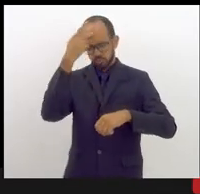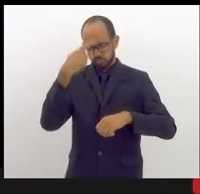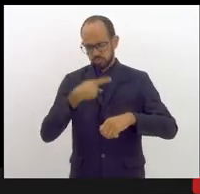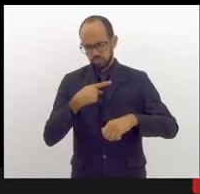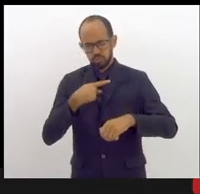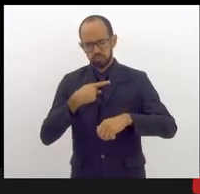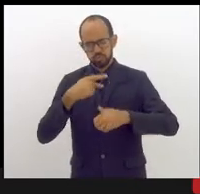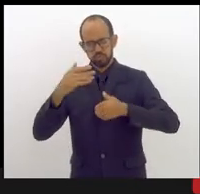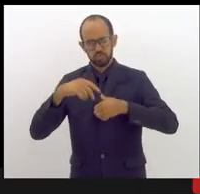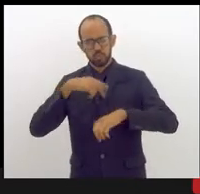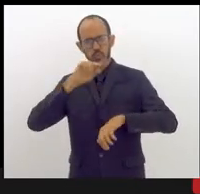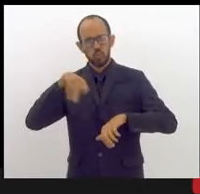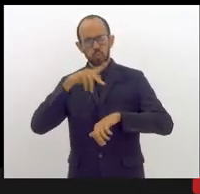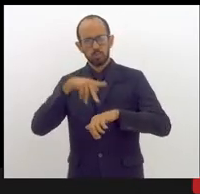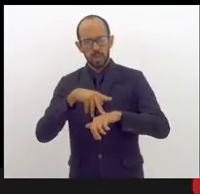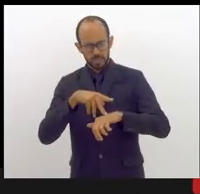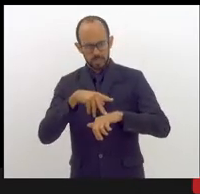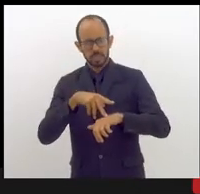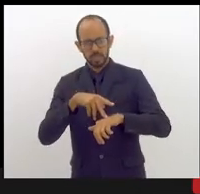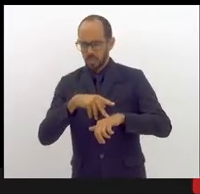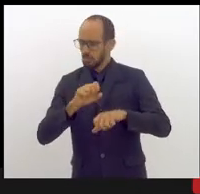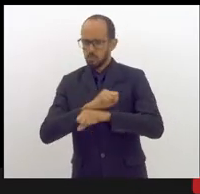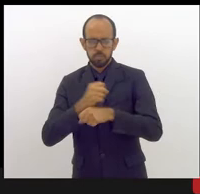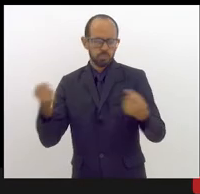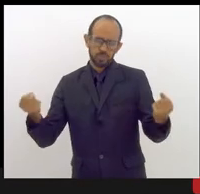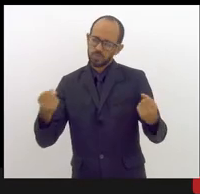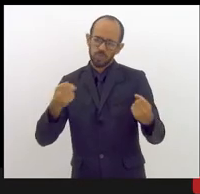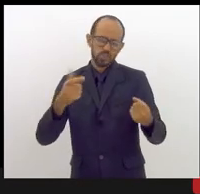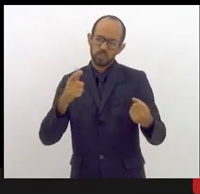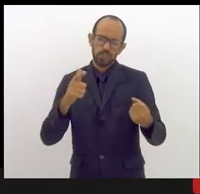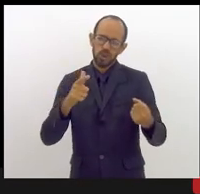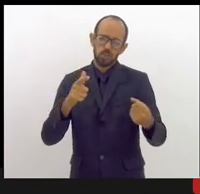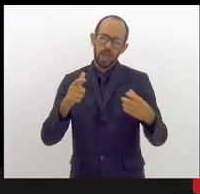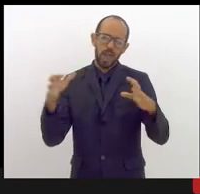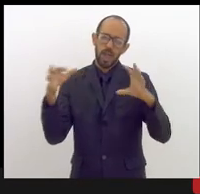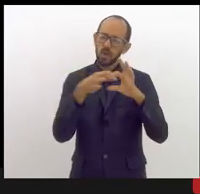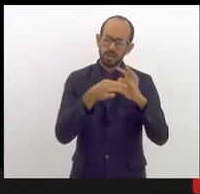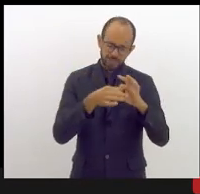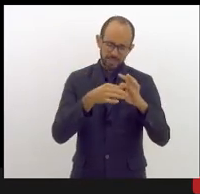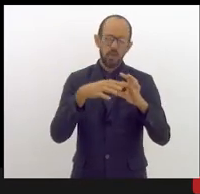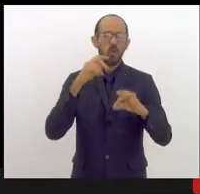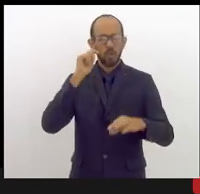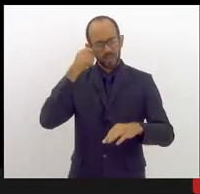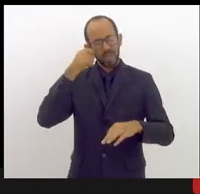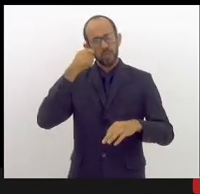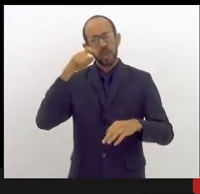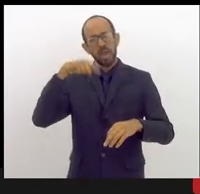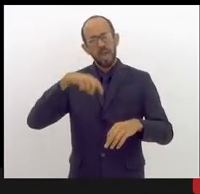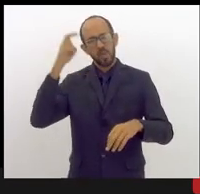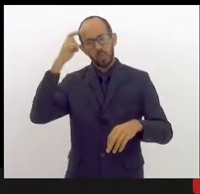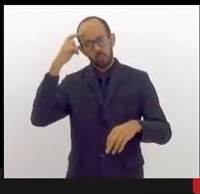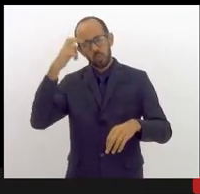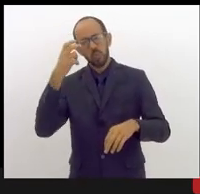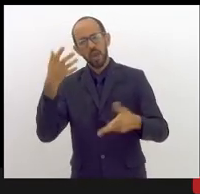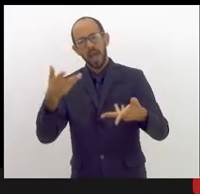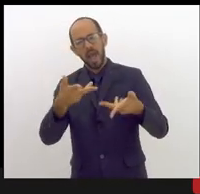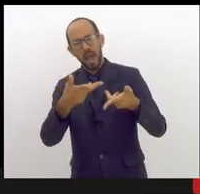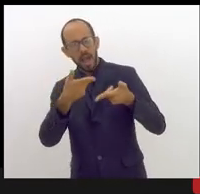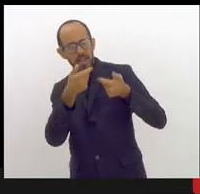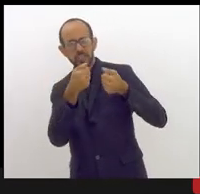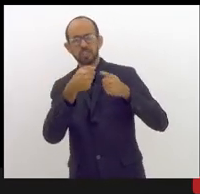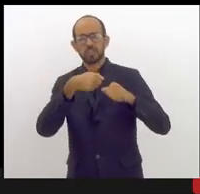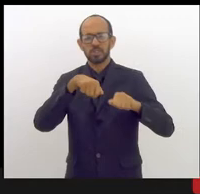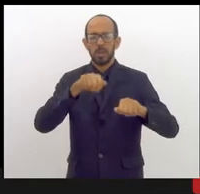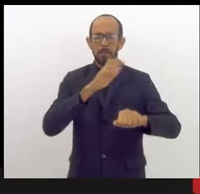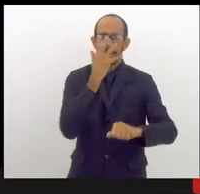que a gente não se reconecte com elemento negro e o Aurélio faz isso aurê é cultura é arte a beleza é força